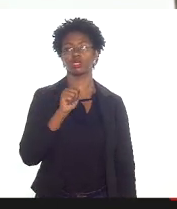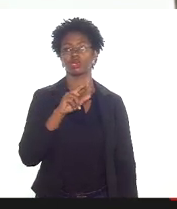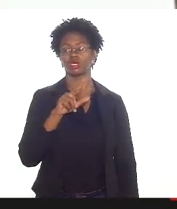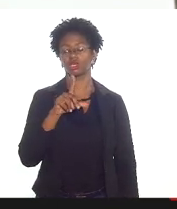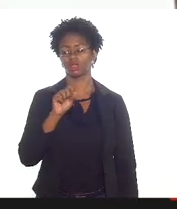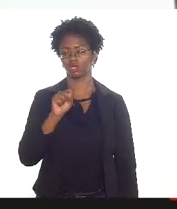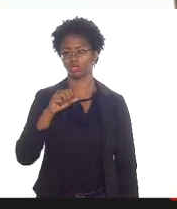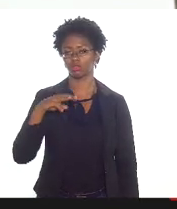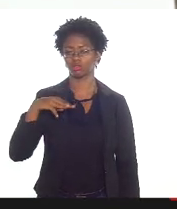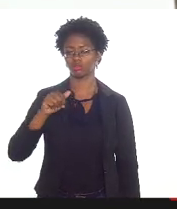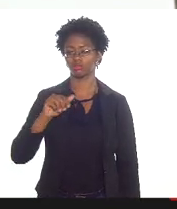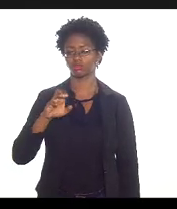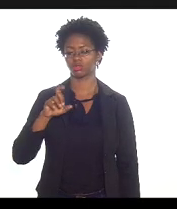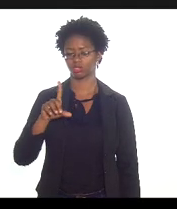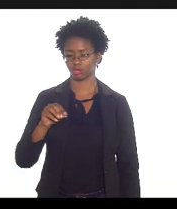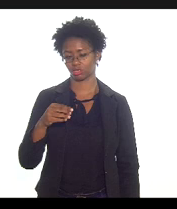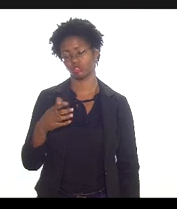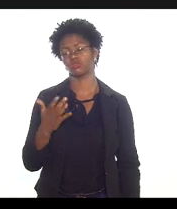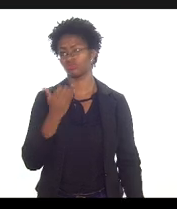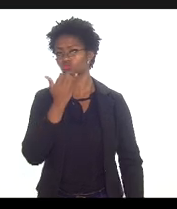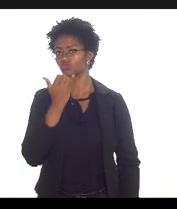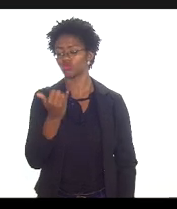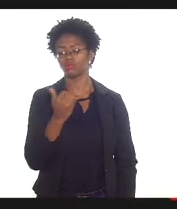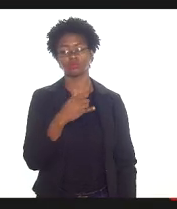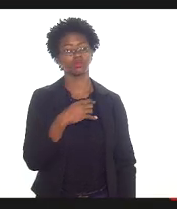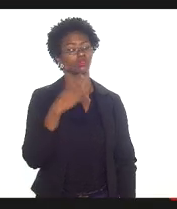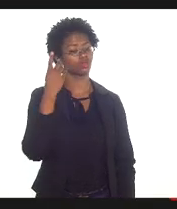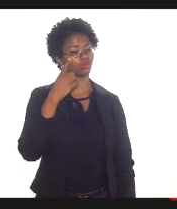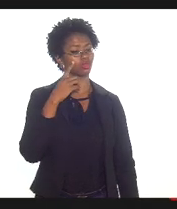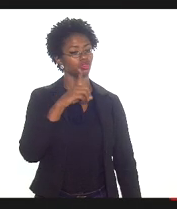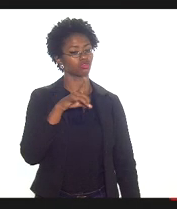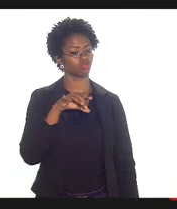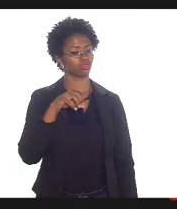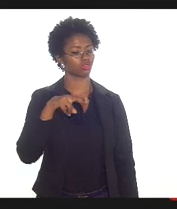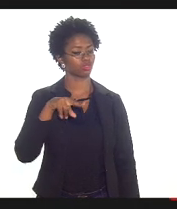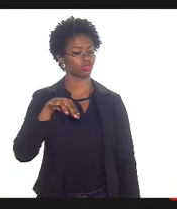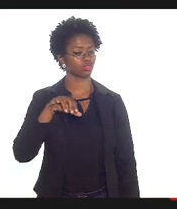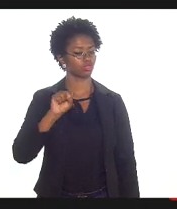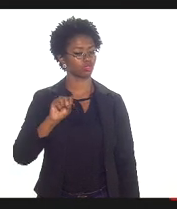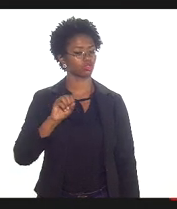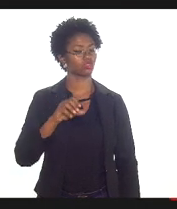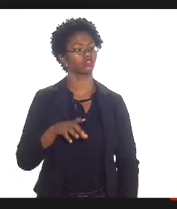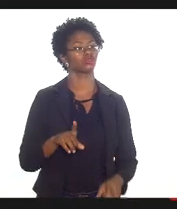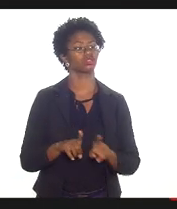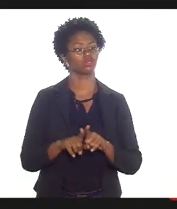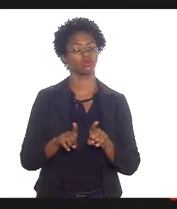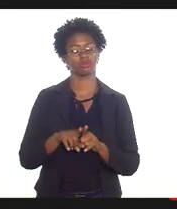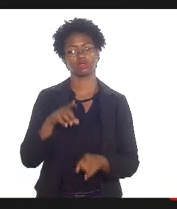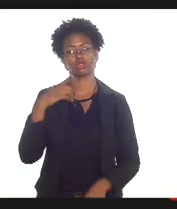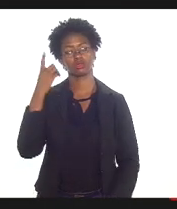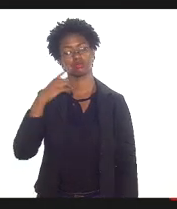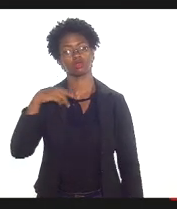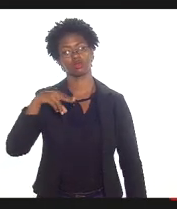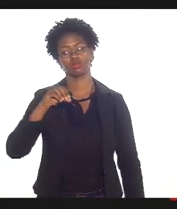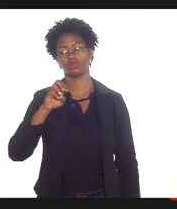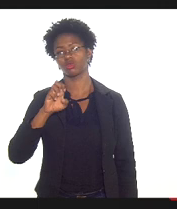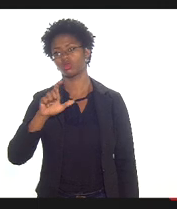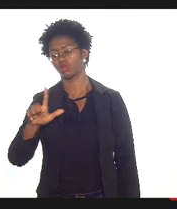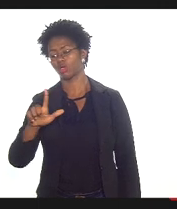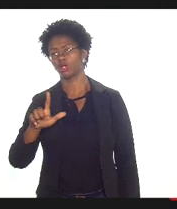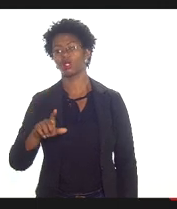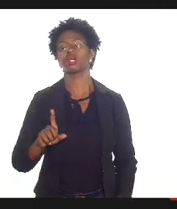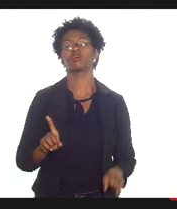havia registrado, do deputado Dionísio Lins, do deputado Noel de Carvalho,